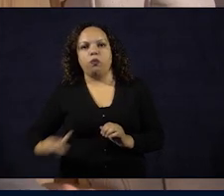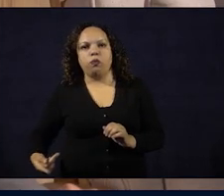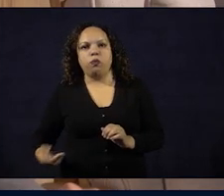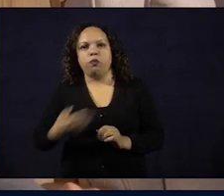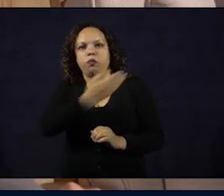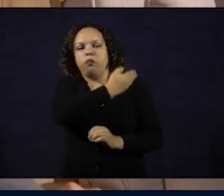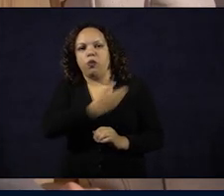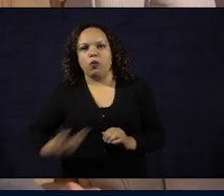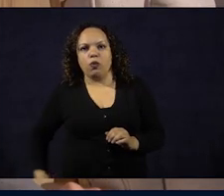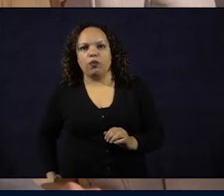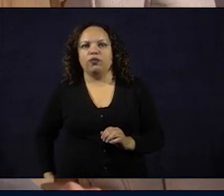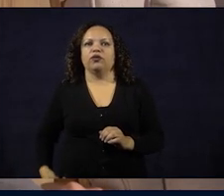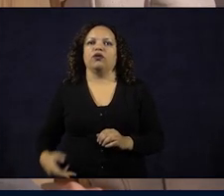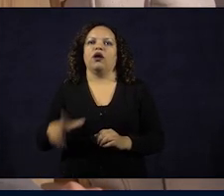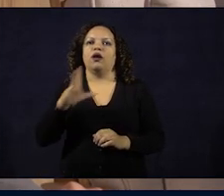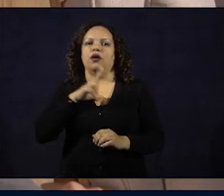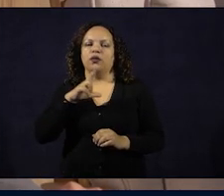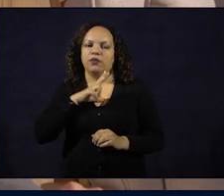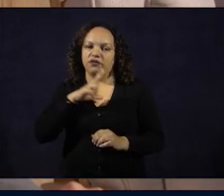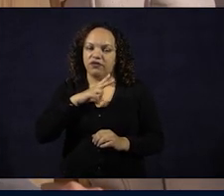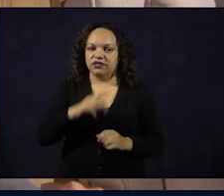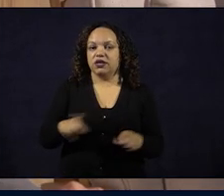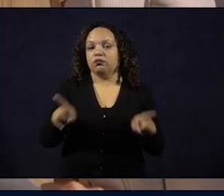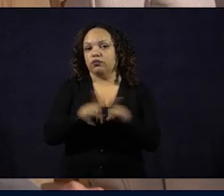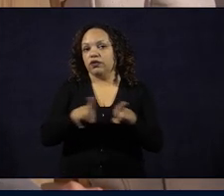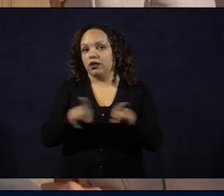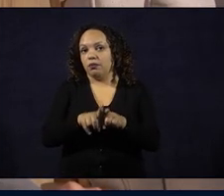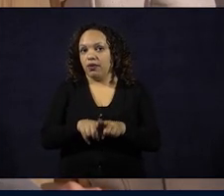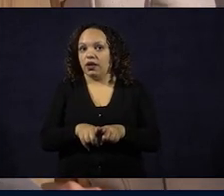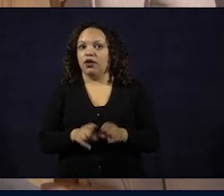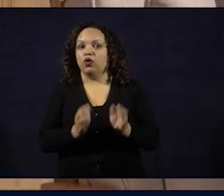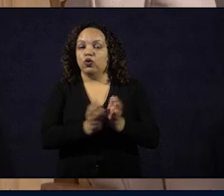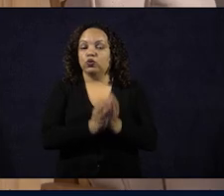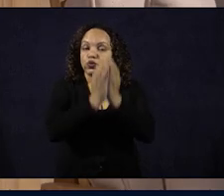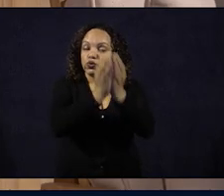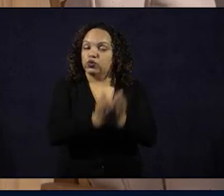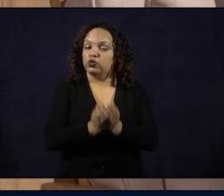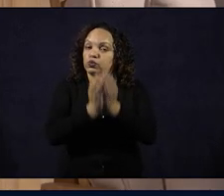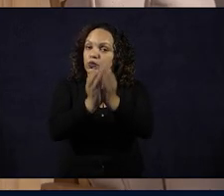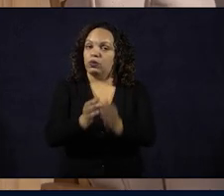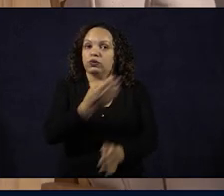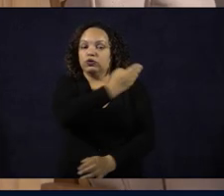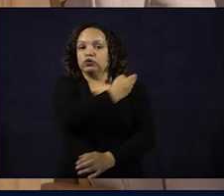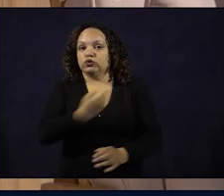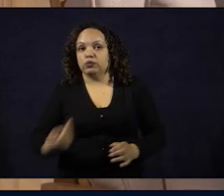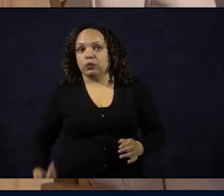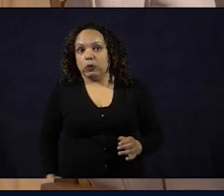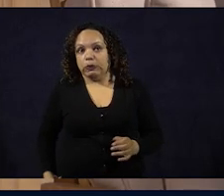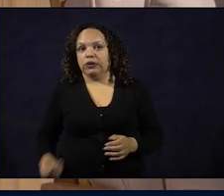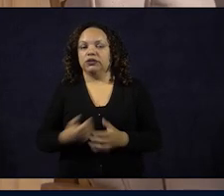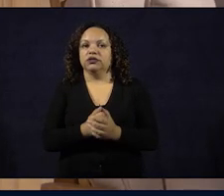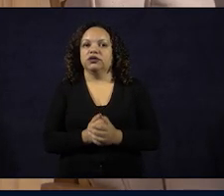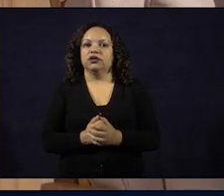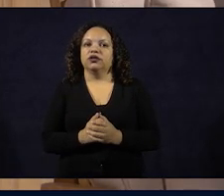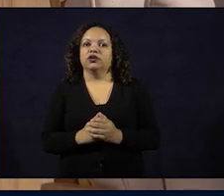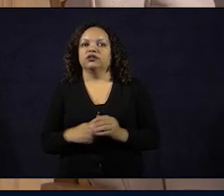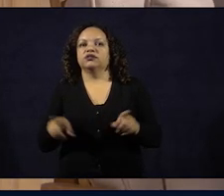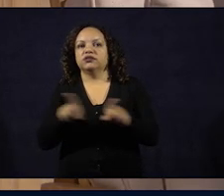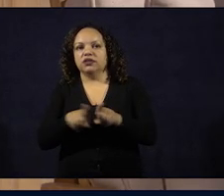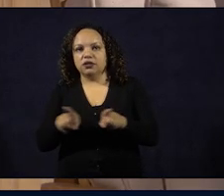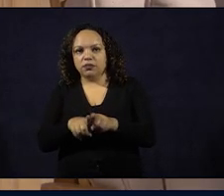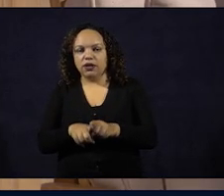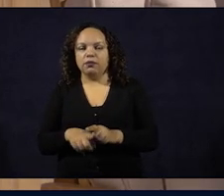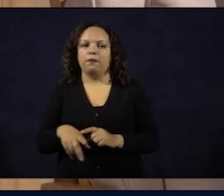a privatização das companhias docas nos nossos portos públicos. Nós qualificamos, na última semana, mais 2 portos